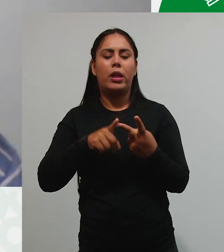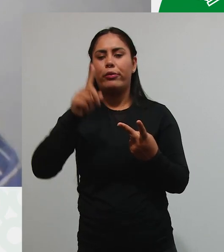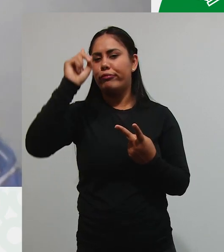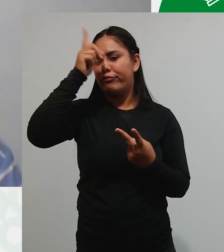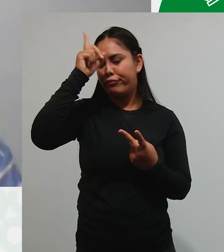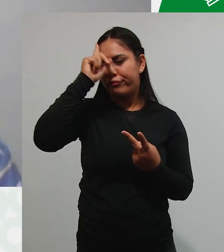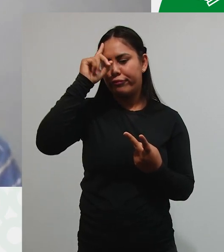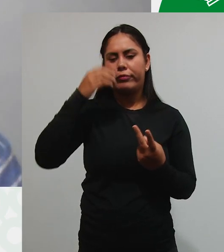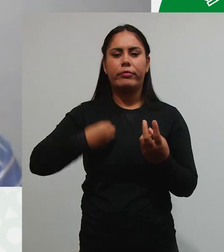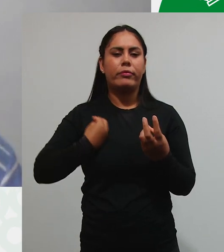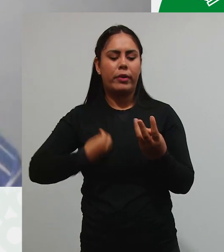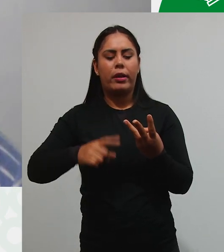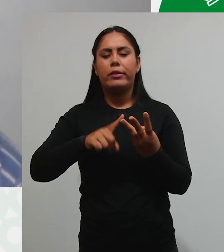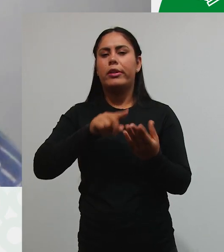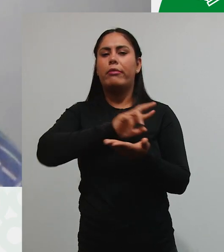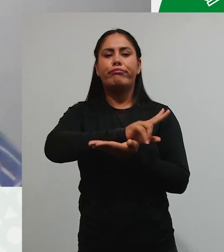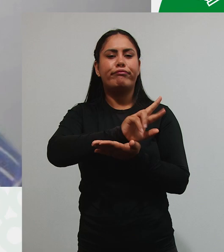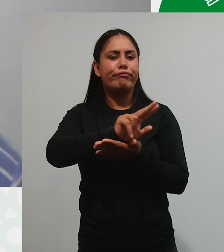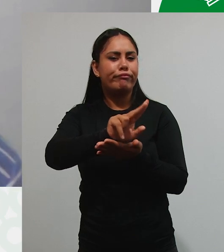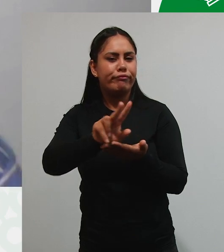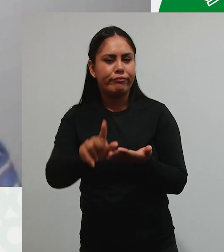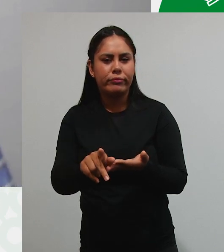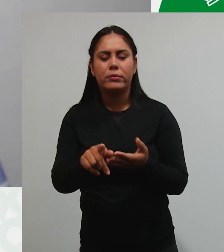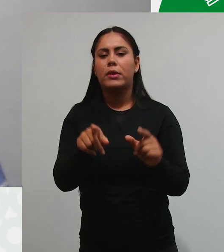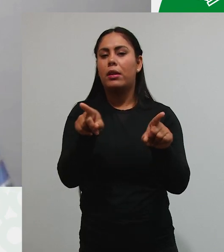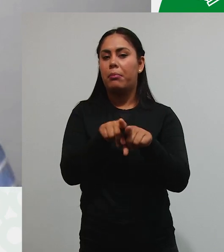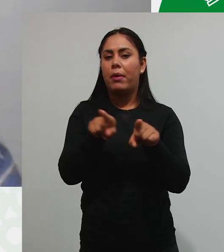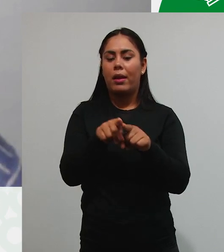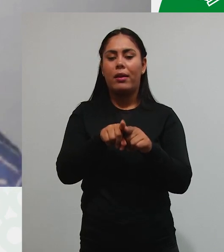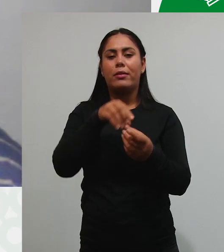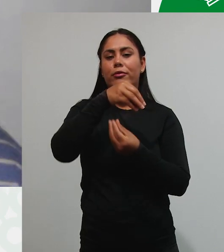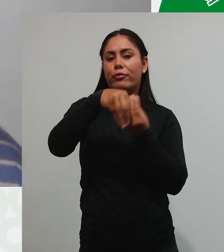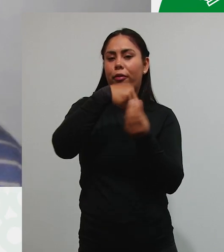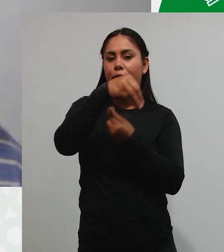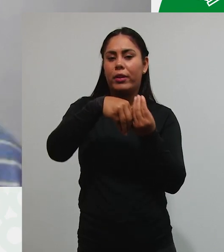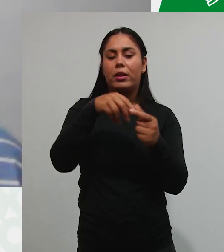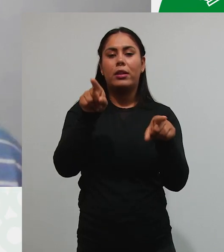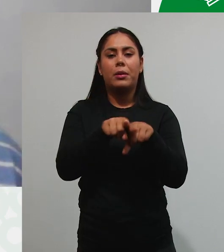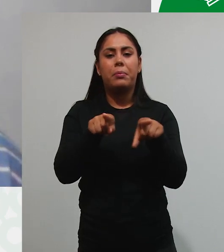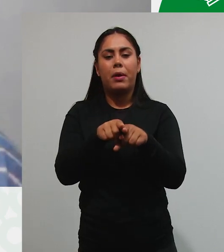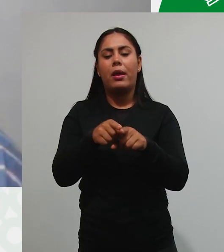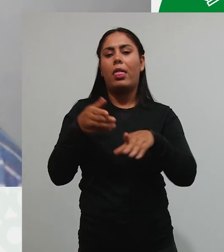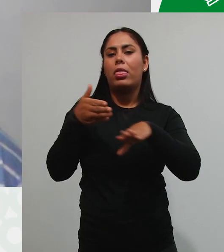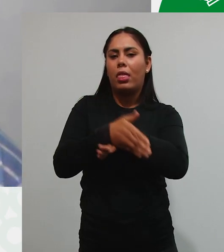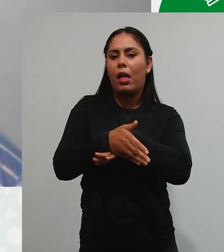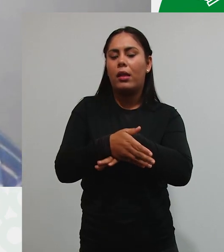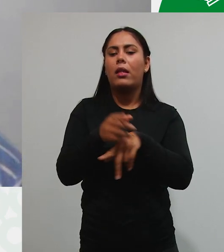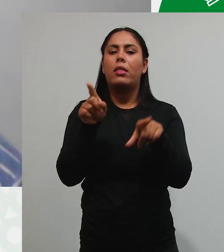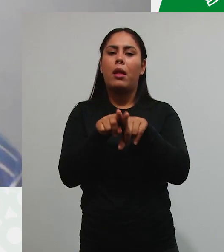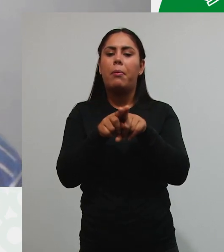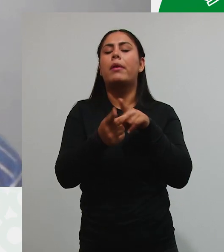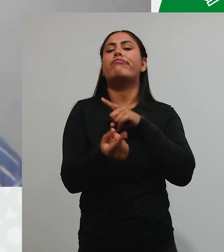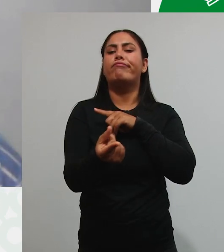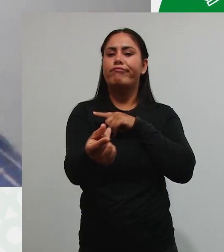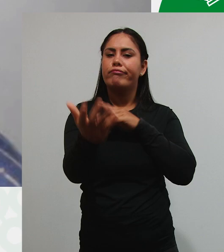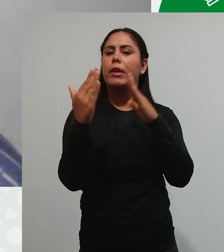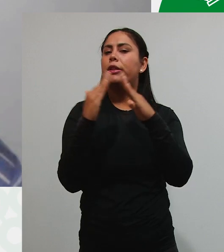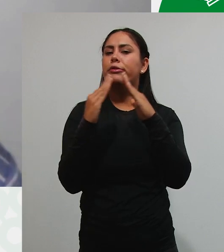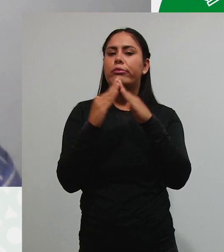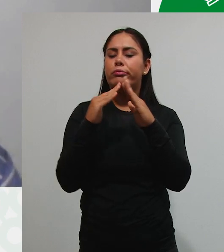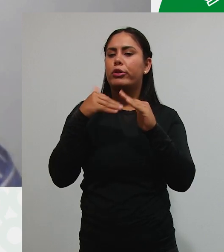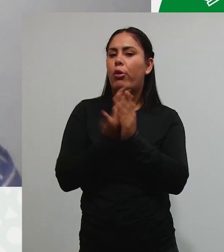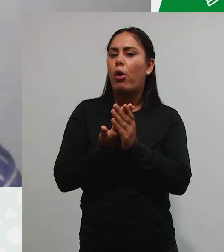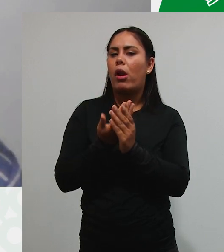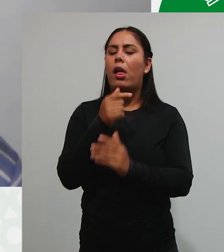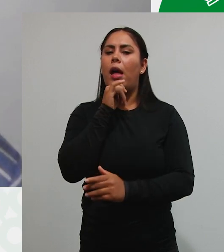da diversidade, e envolvendo também essa entrada e permanência na escola, ou seja, até que ponto a